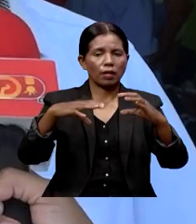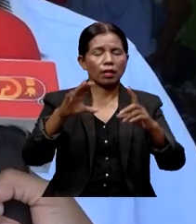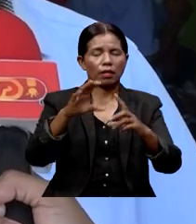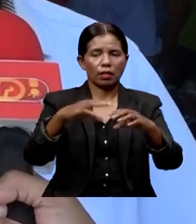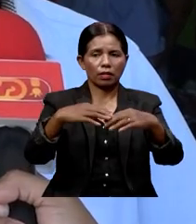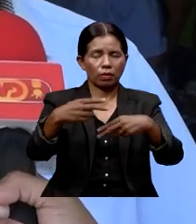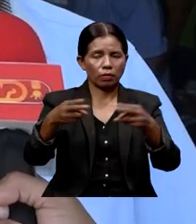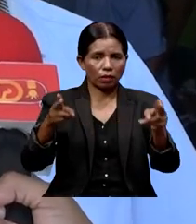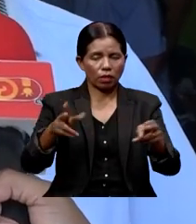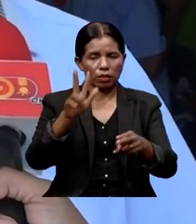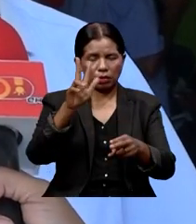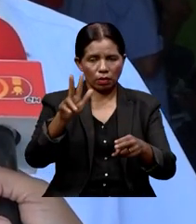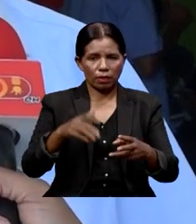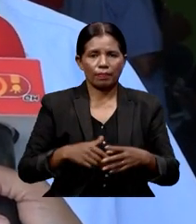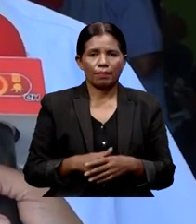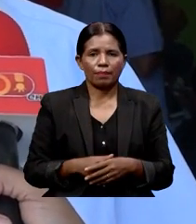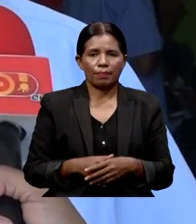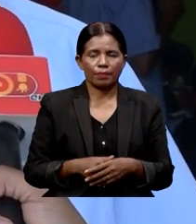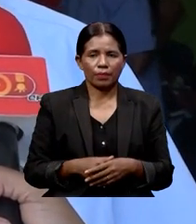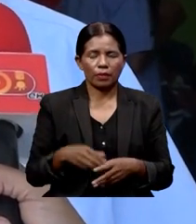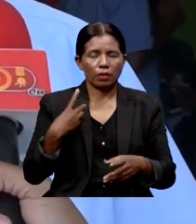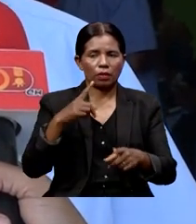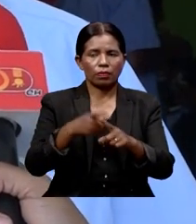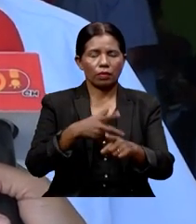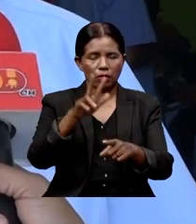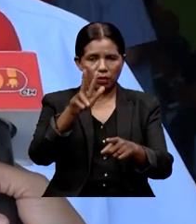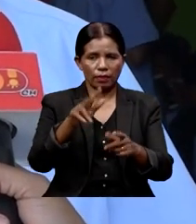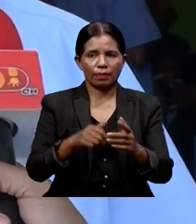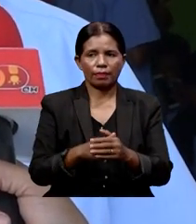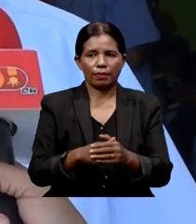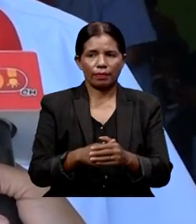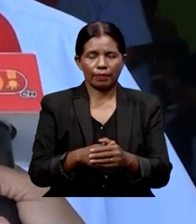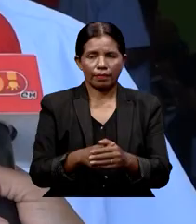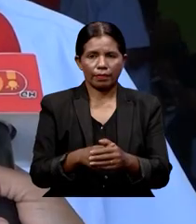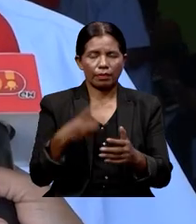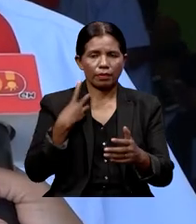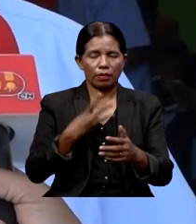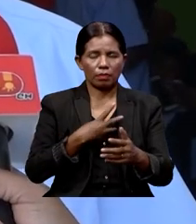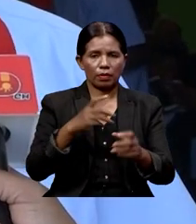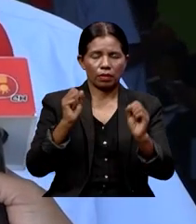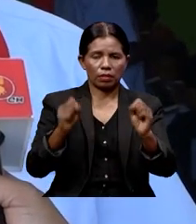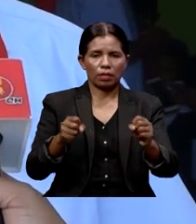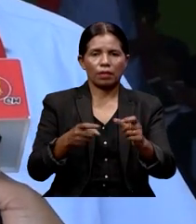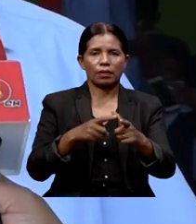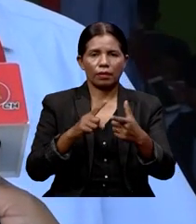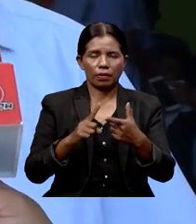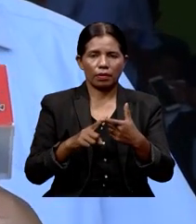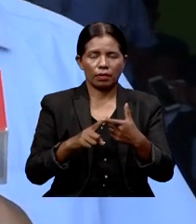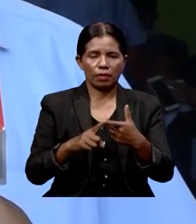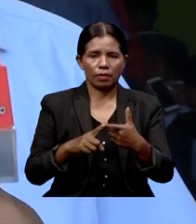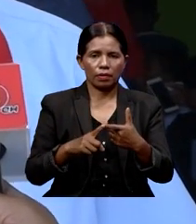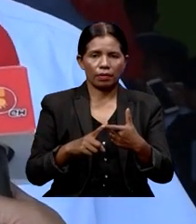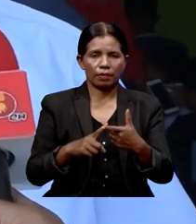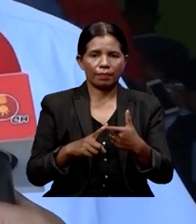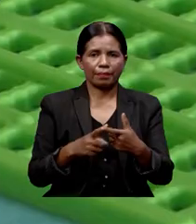mas que eu ensinava né. E durante fulantolo nelaran e se for formação máximo